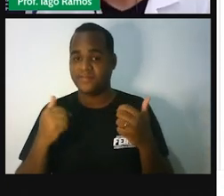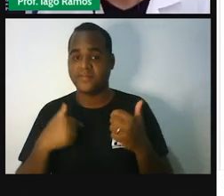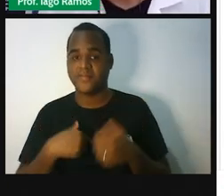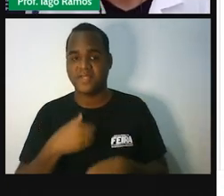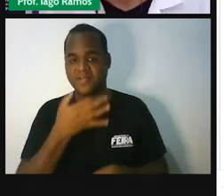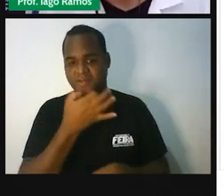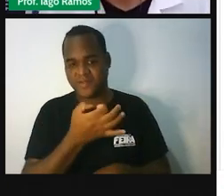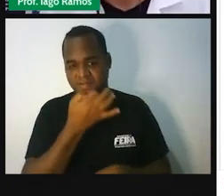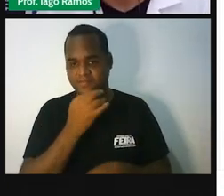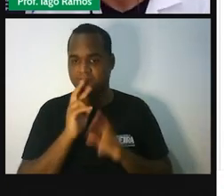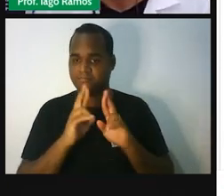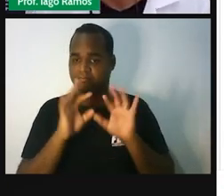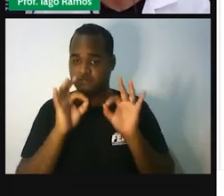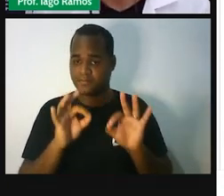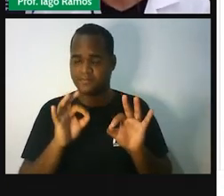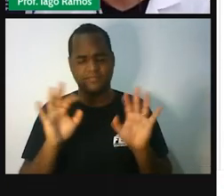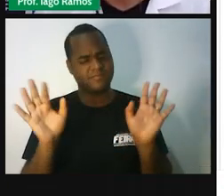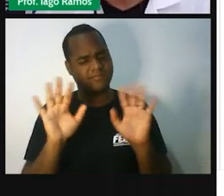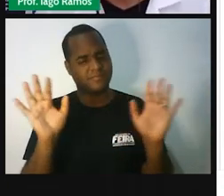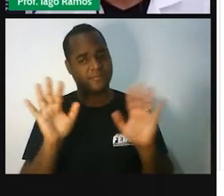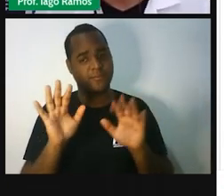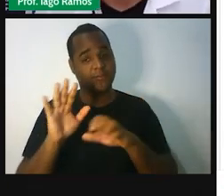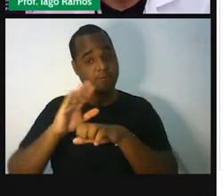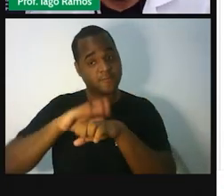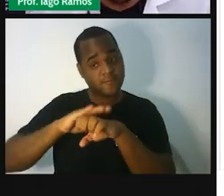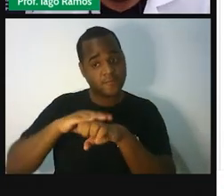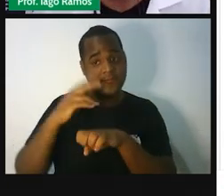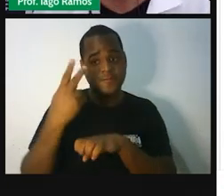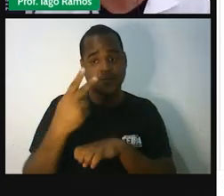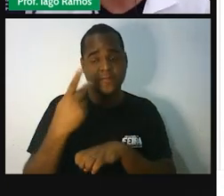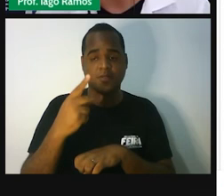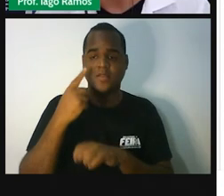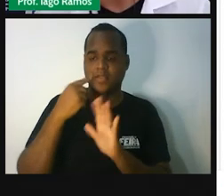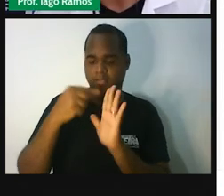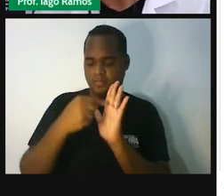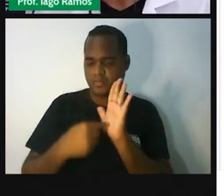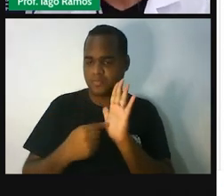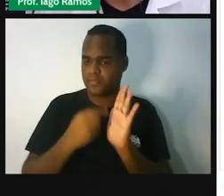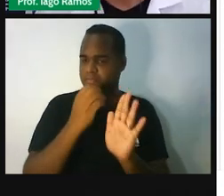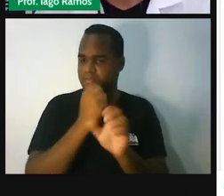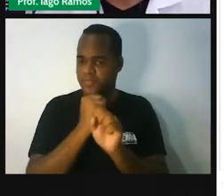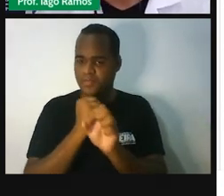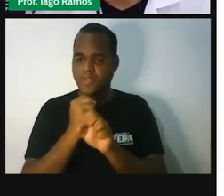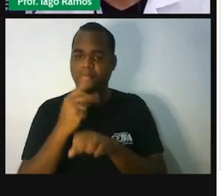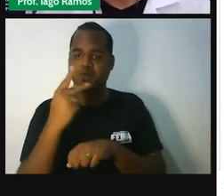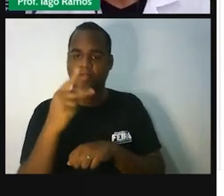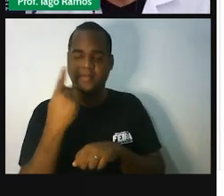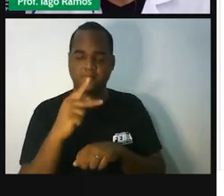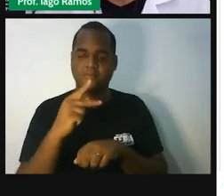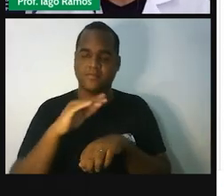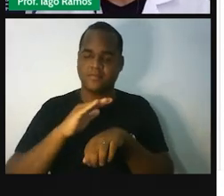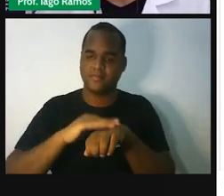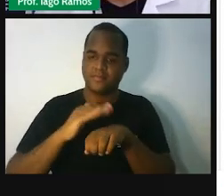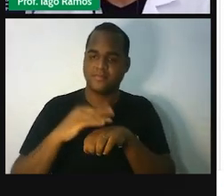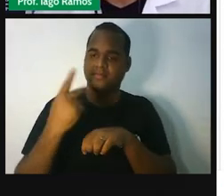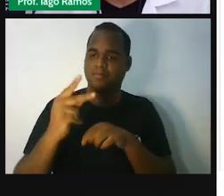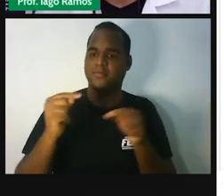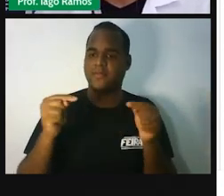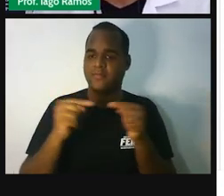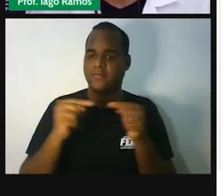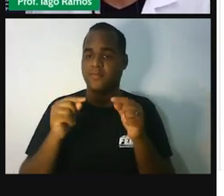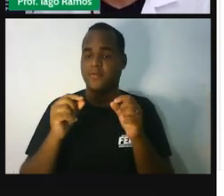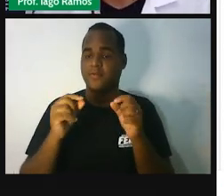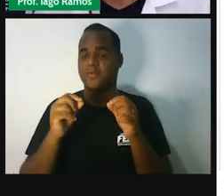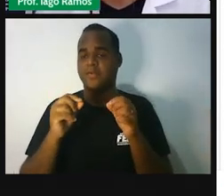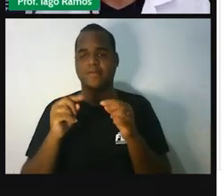esse resultado para você. O interessante mesmo é você usar uma calculadora e fazer essa continha. Vai ultrapassar